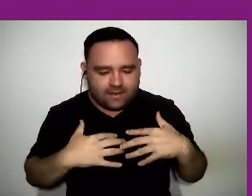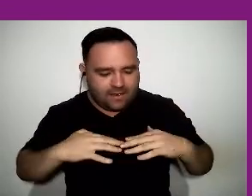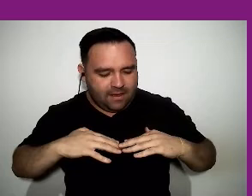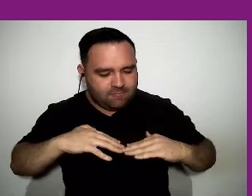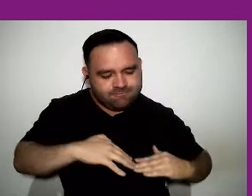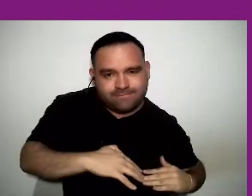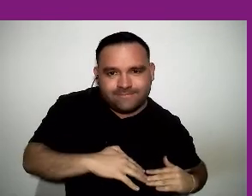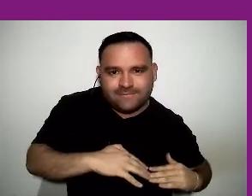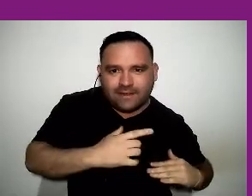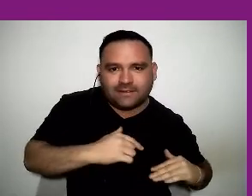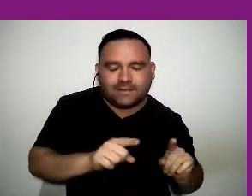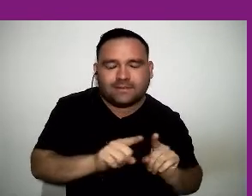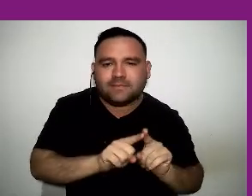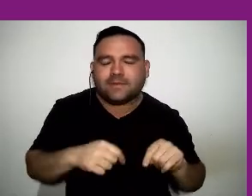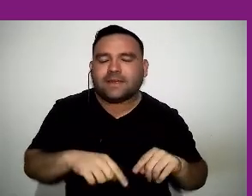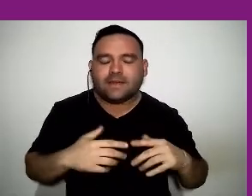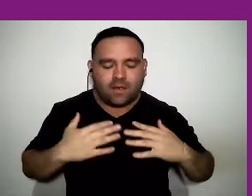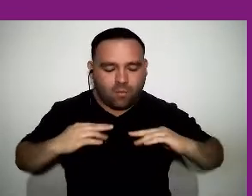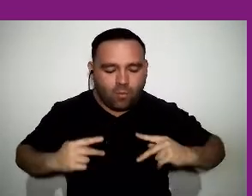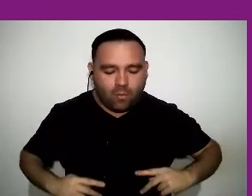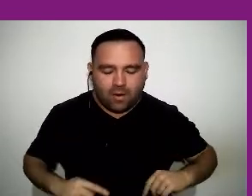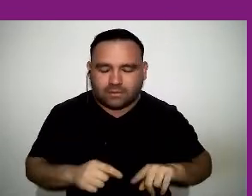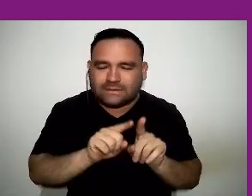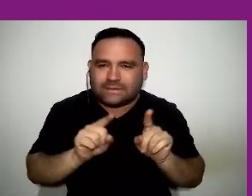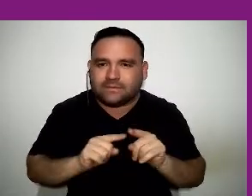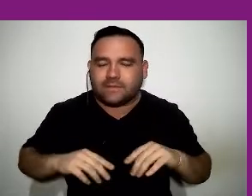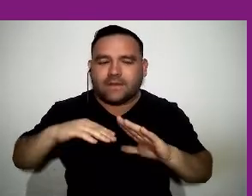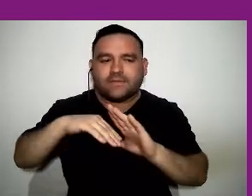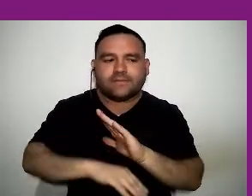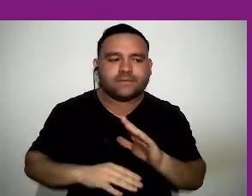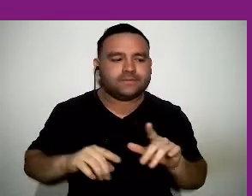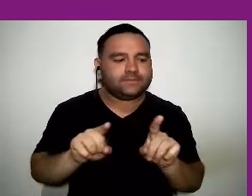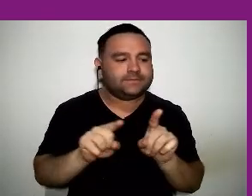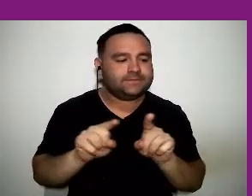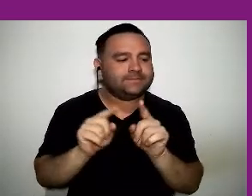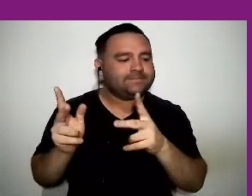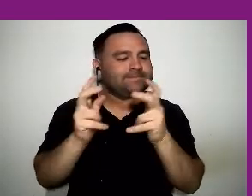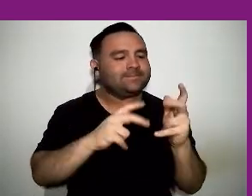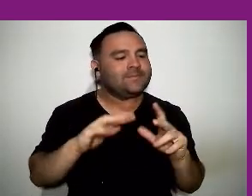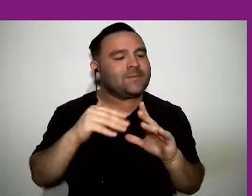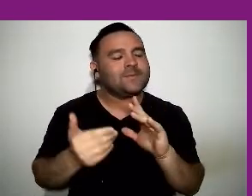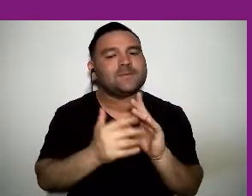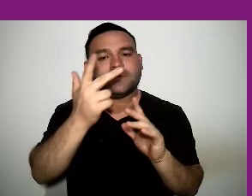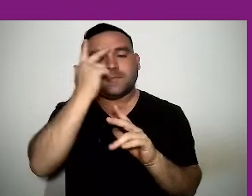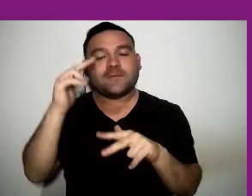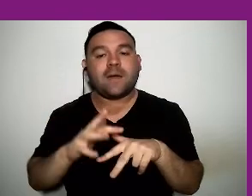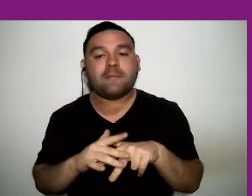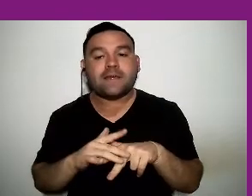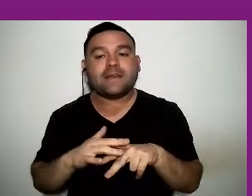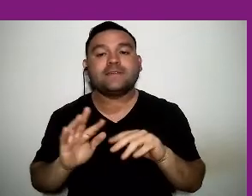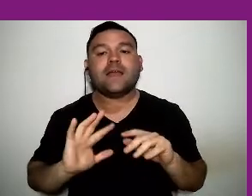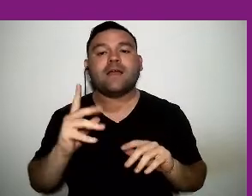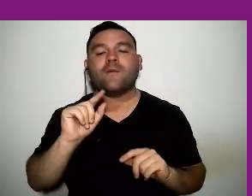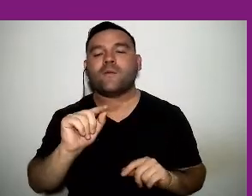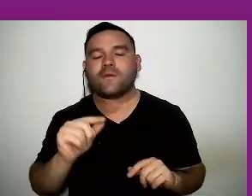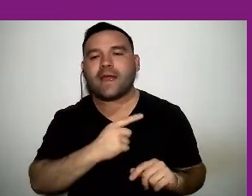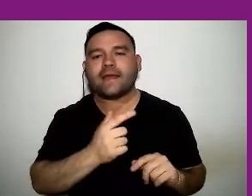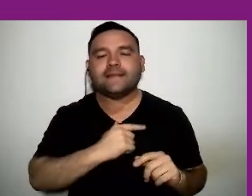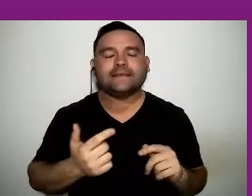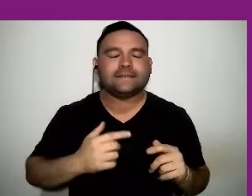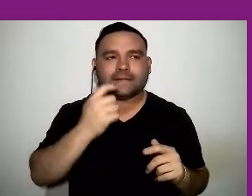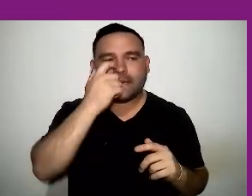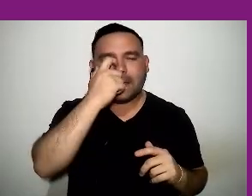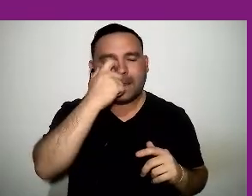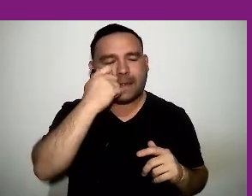baixo, a complacência pulmonar cai, e nitidamente todos os pacientes eles têm um ponto de